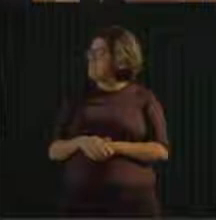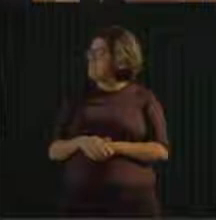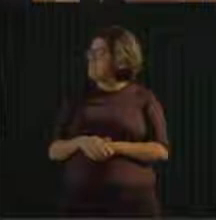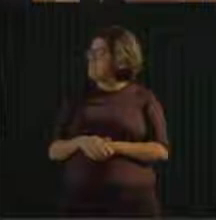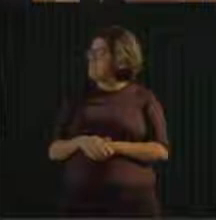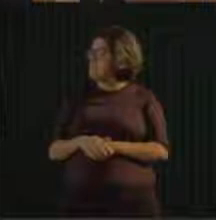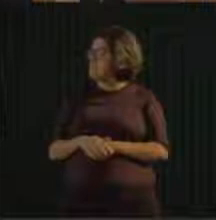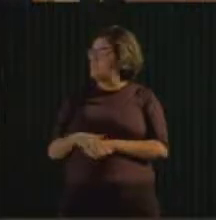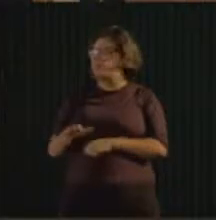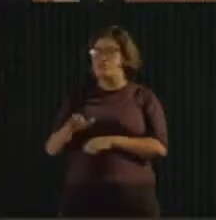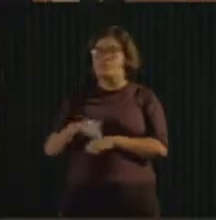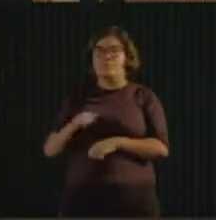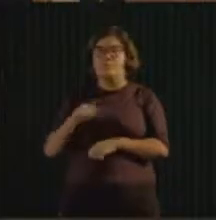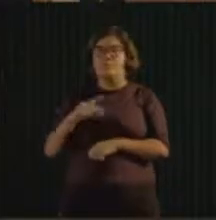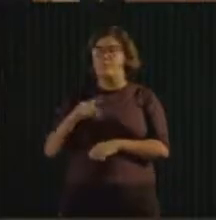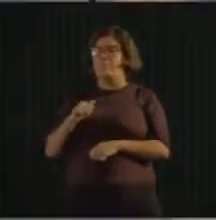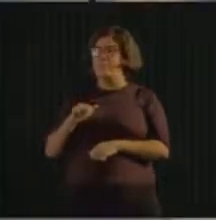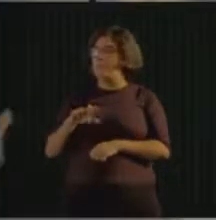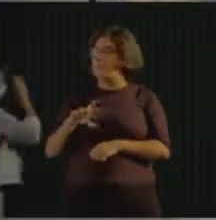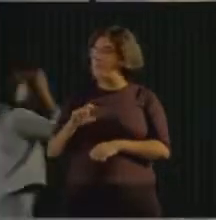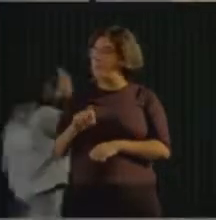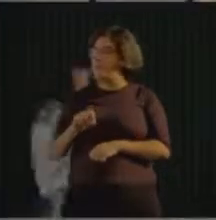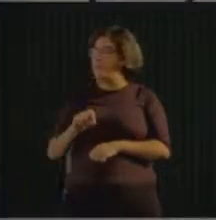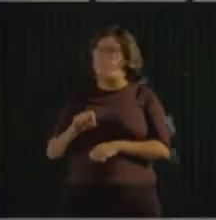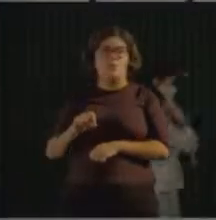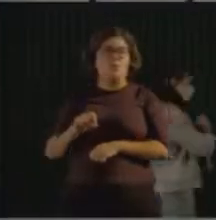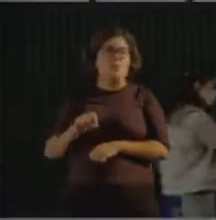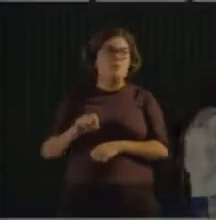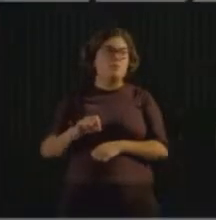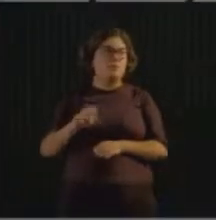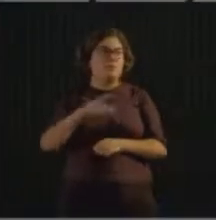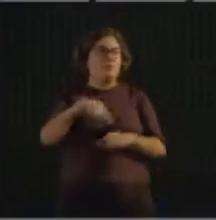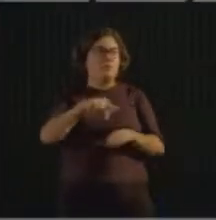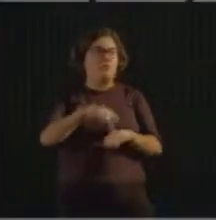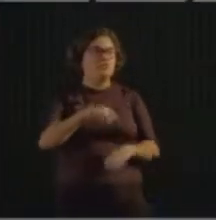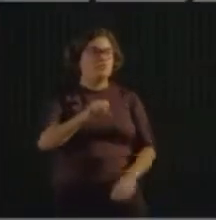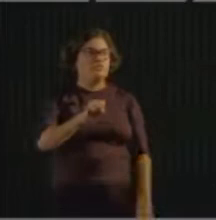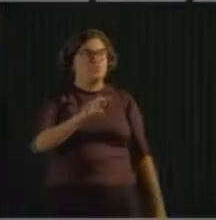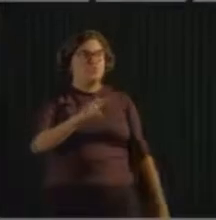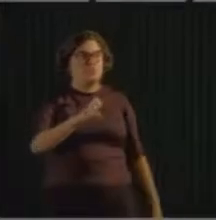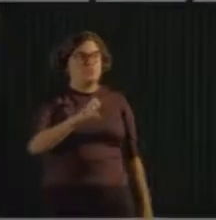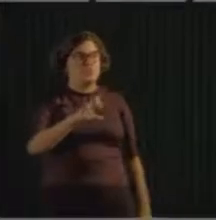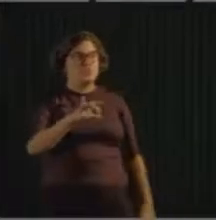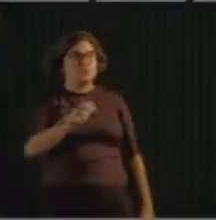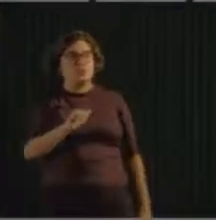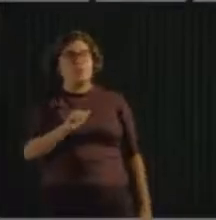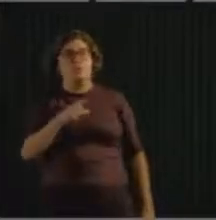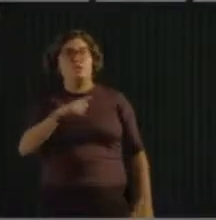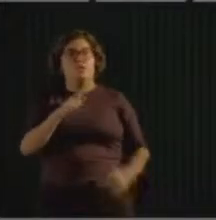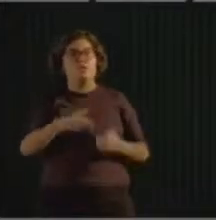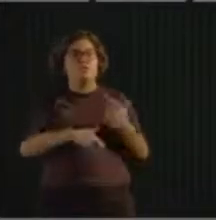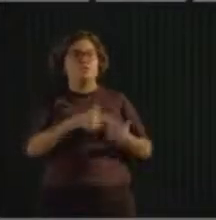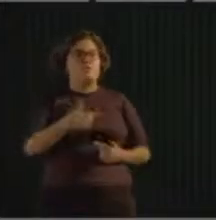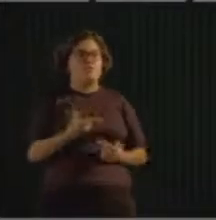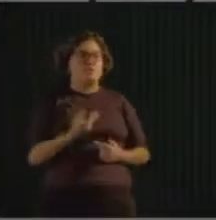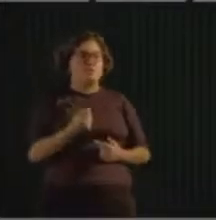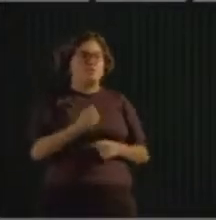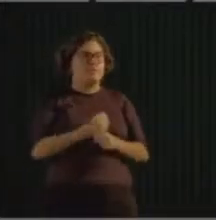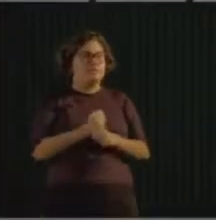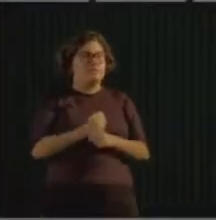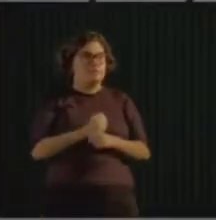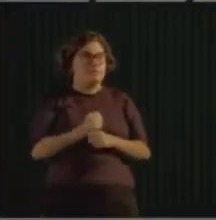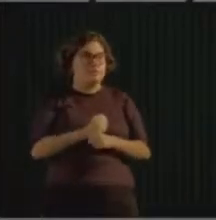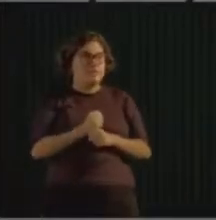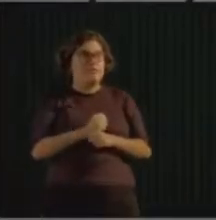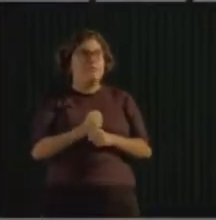Vamos chamar, então, o Paul Materson, da Suécia. Ele atua na gestão de resíduos há 20 anos e no movimento